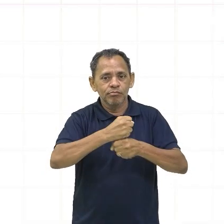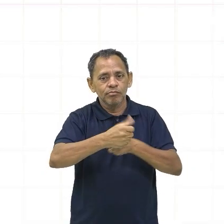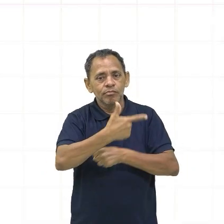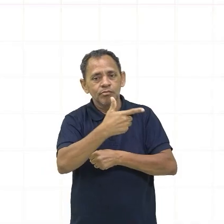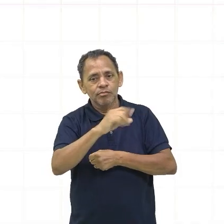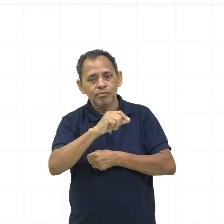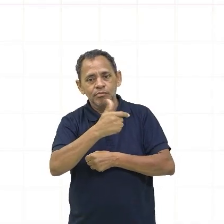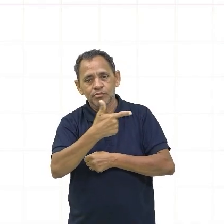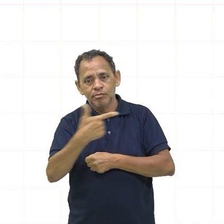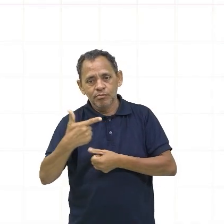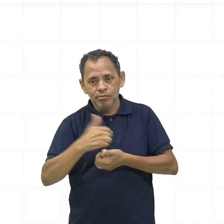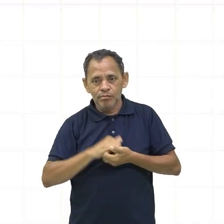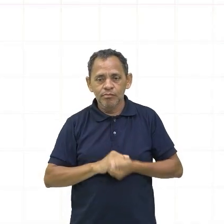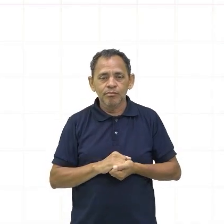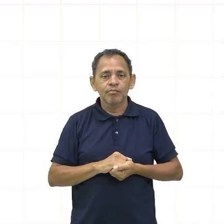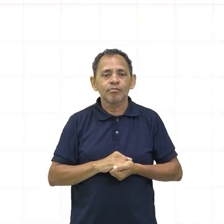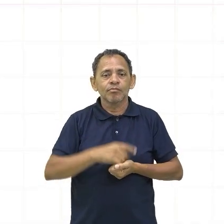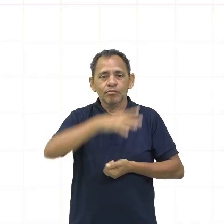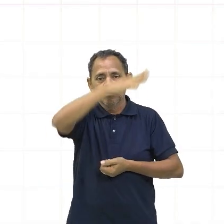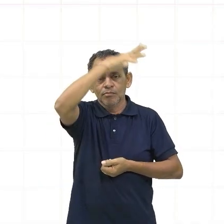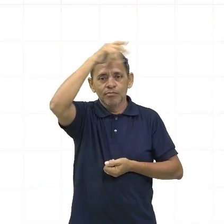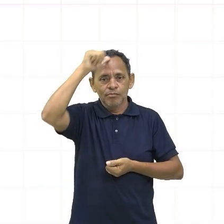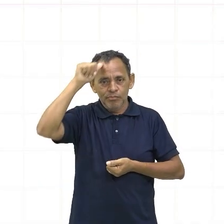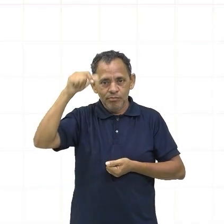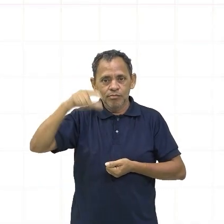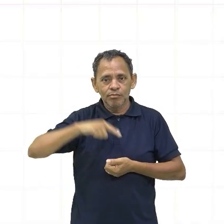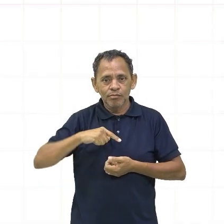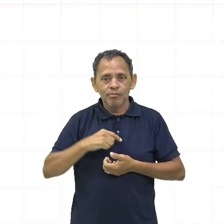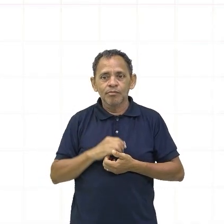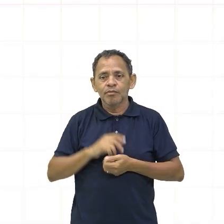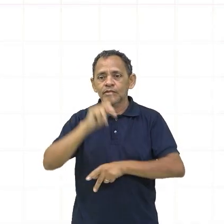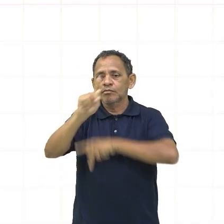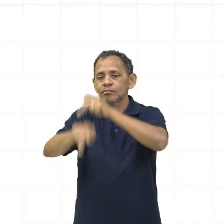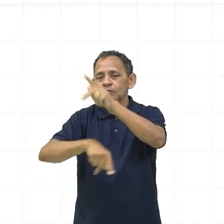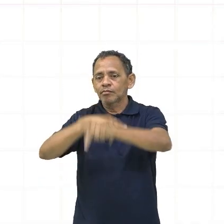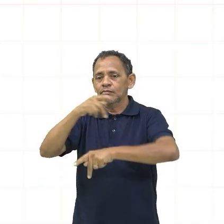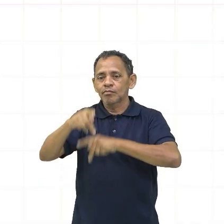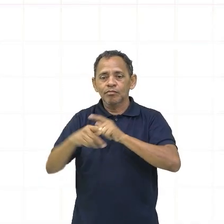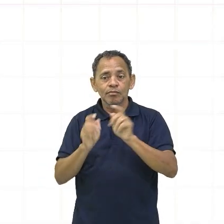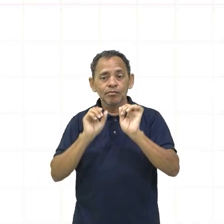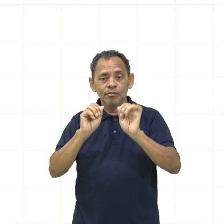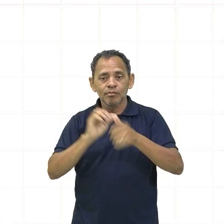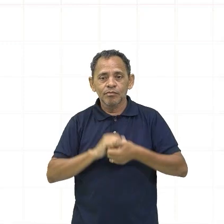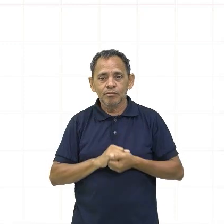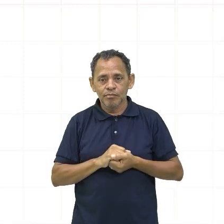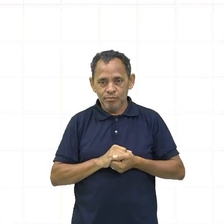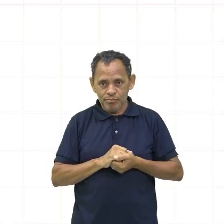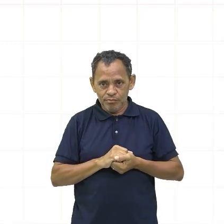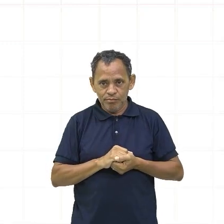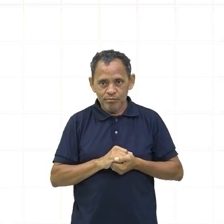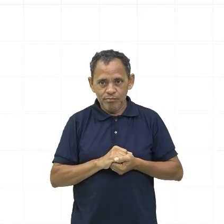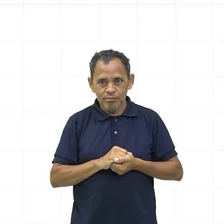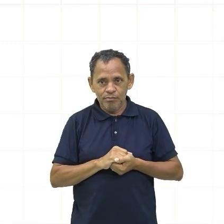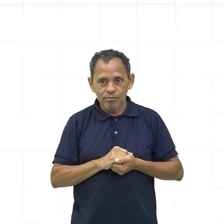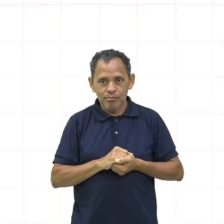recentes. Então, o Amazonas ele conta com uma população de